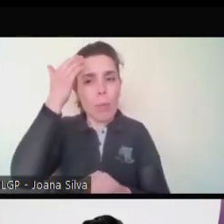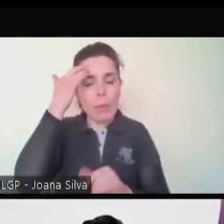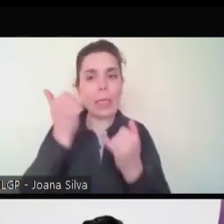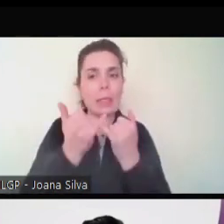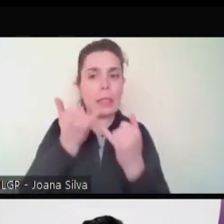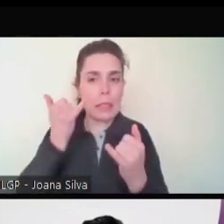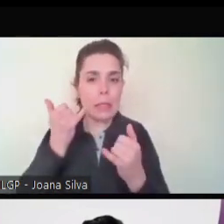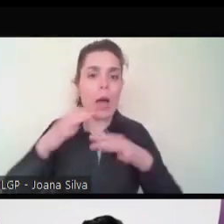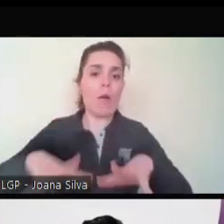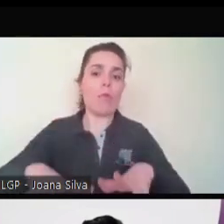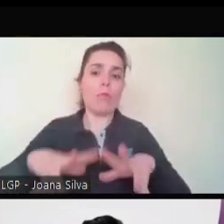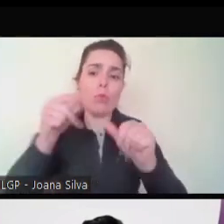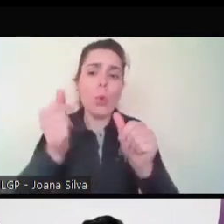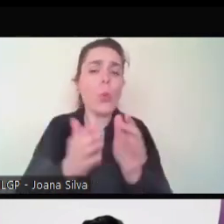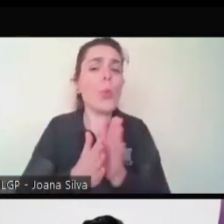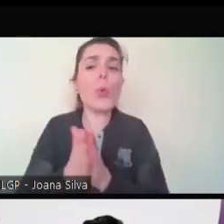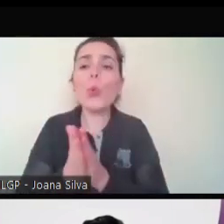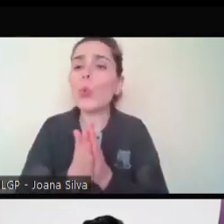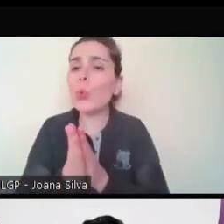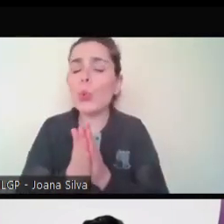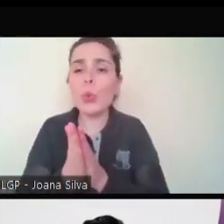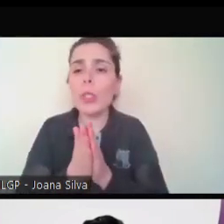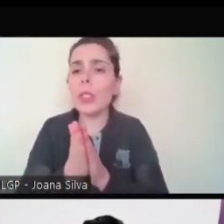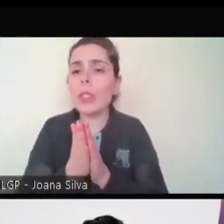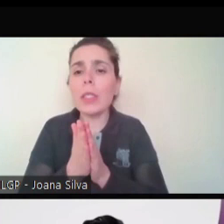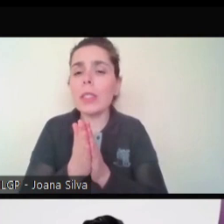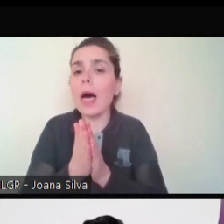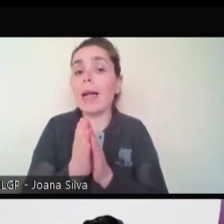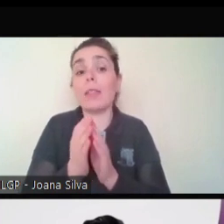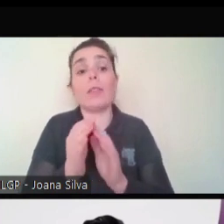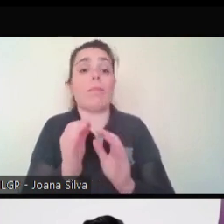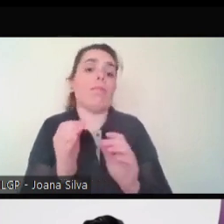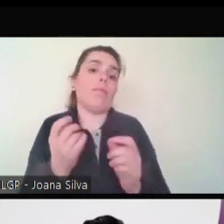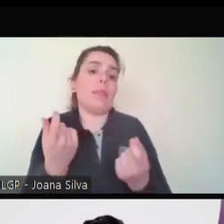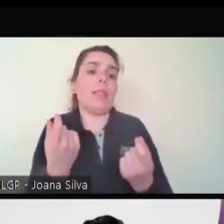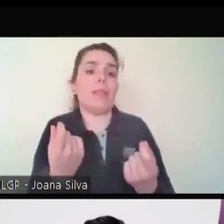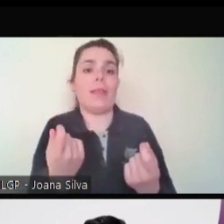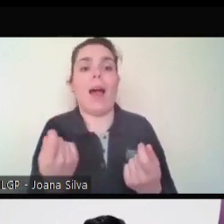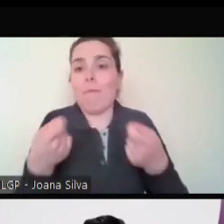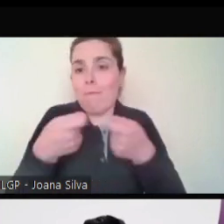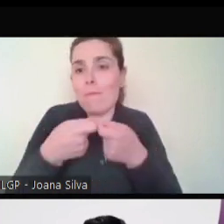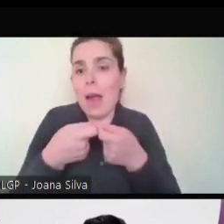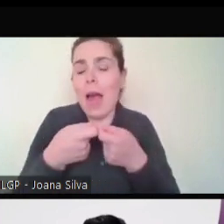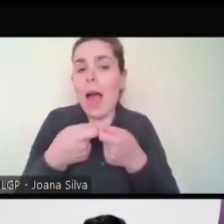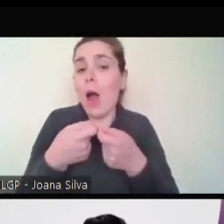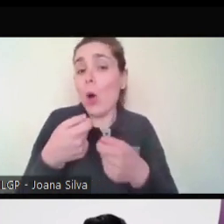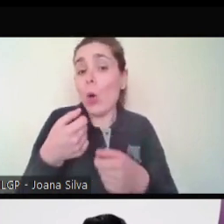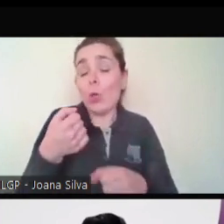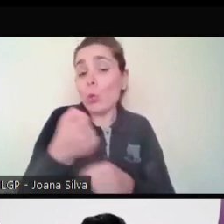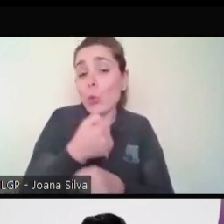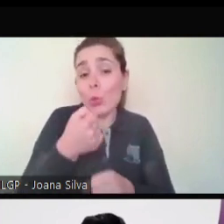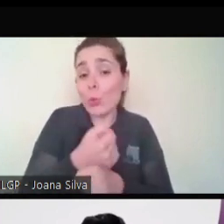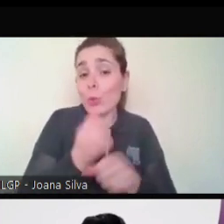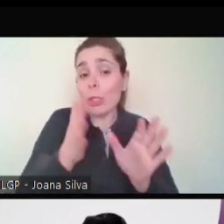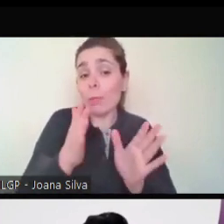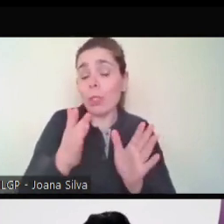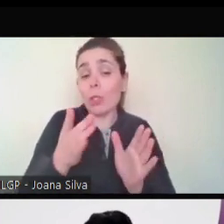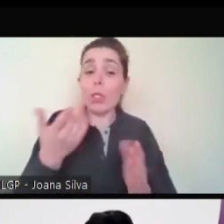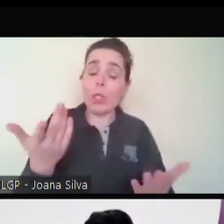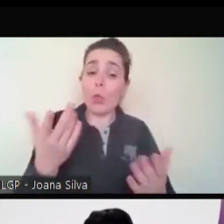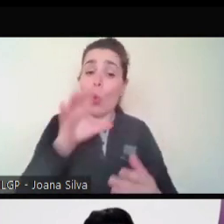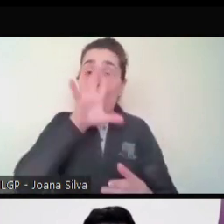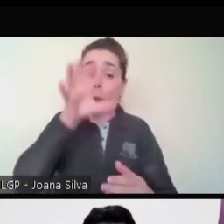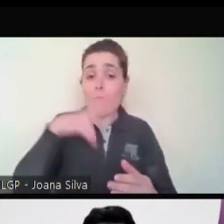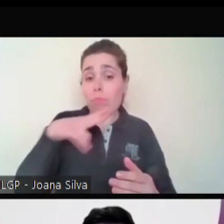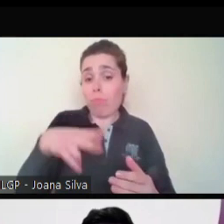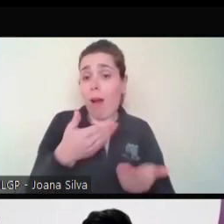sentido de poderem usar de uma forma apropriada os serviços que o país coloca ao dispor de todos nós. E, portanto, há